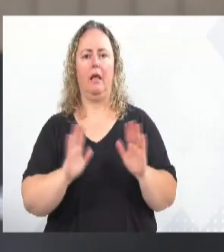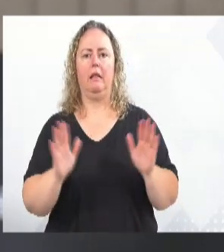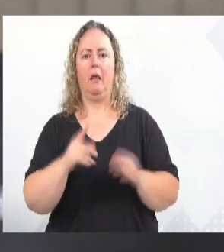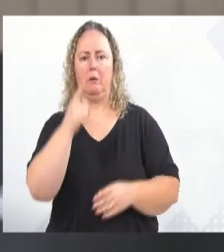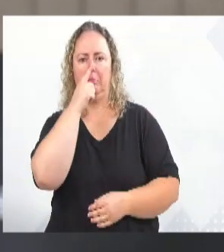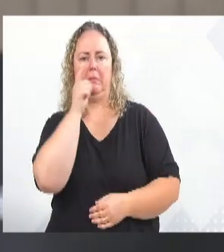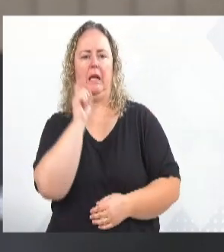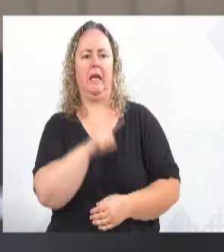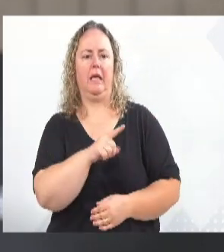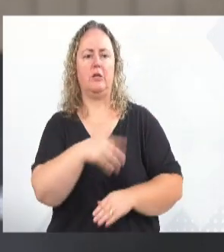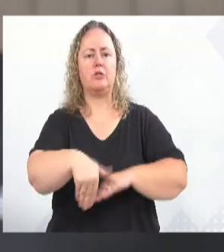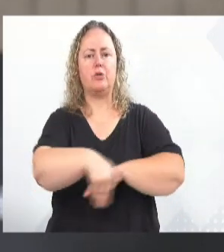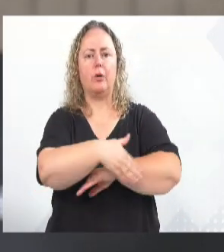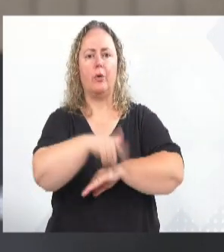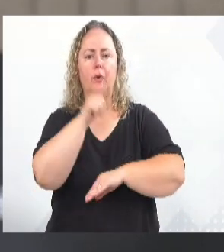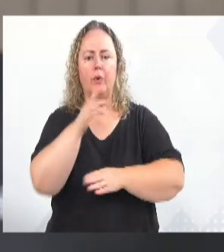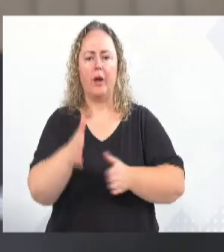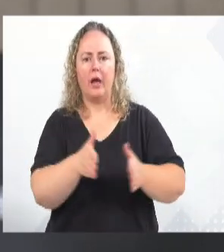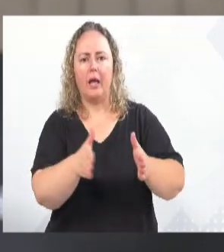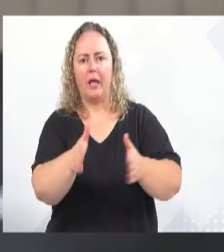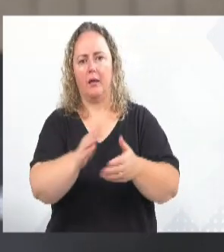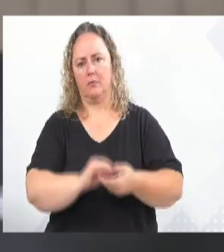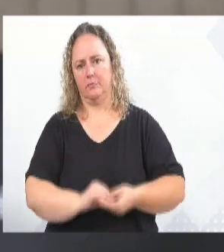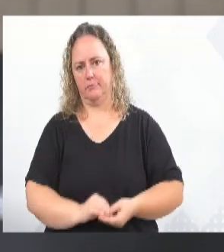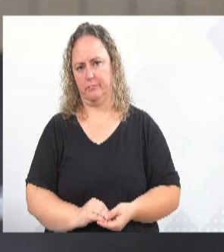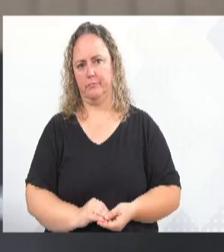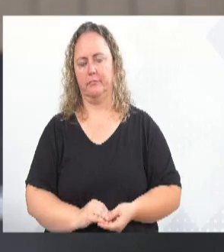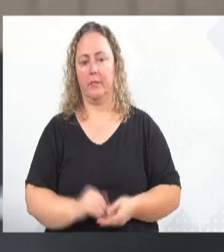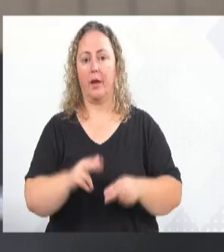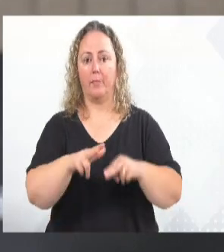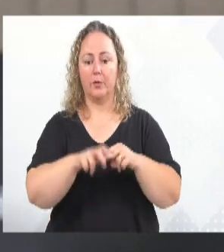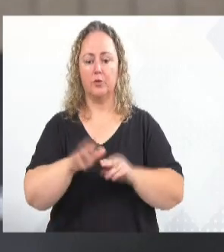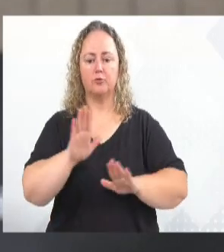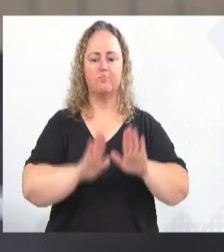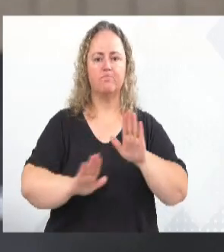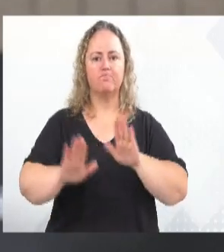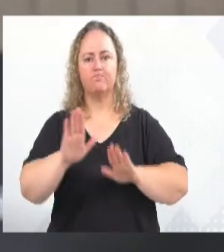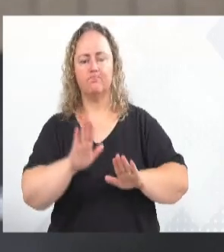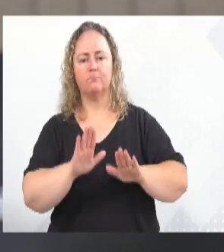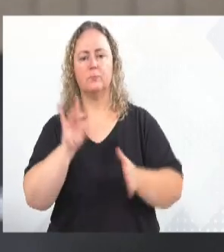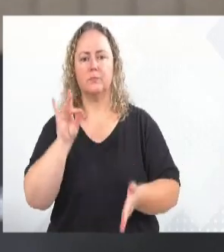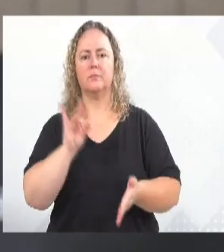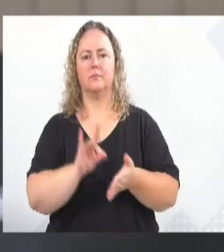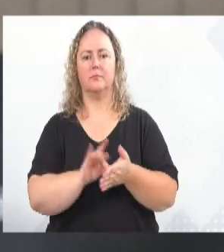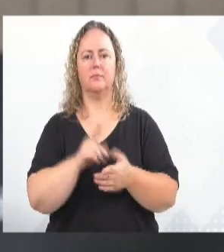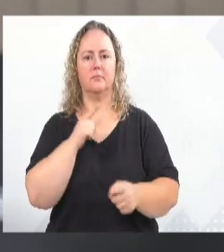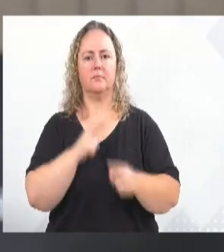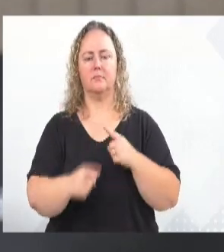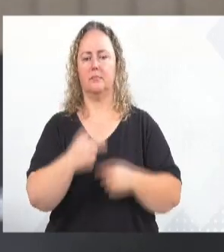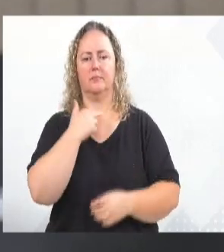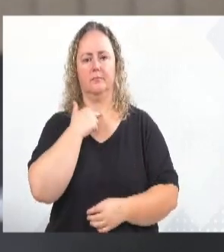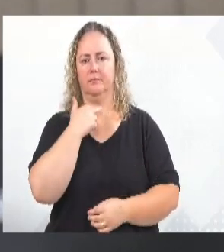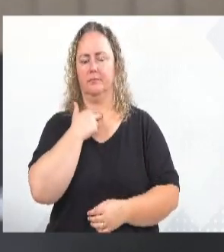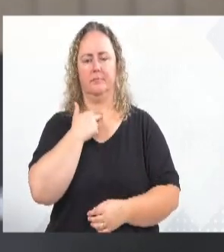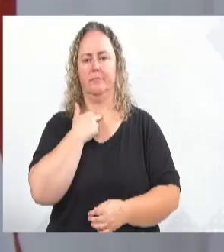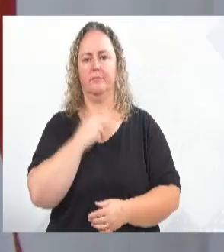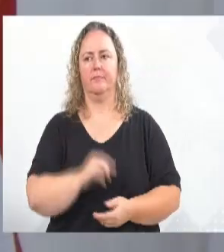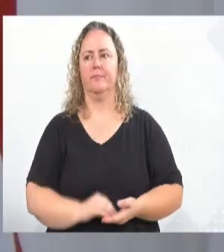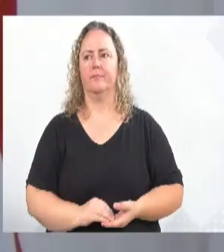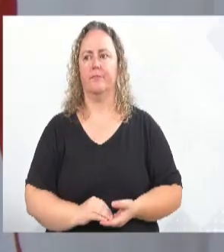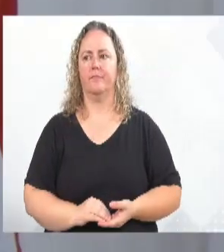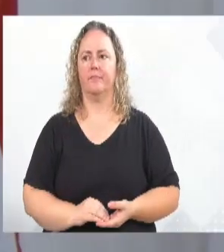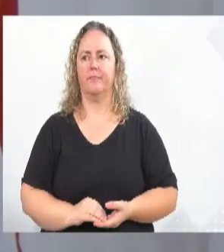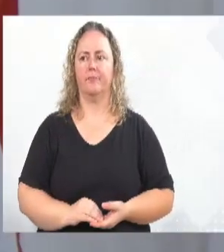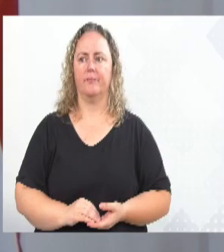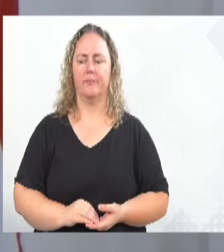rios, jogar nos córregos. Esse é o problema. Então, nós temos que sempre cuidar com isso, com o descarte e não proibir a utilização. Obrigado. Obrigado. Você